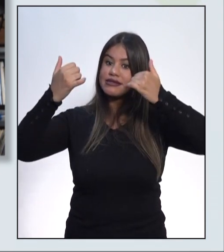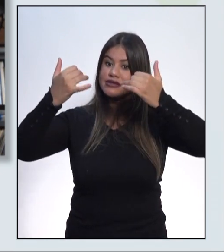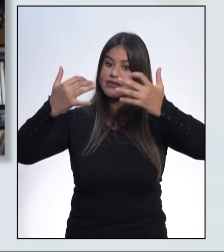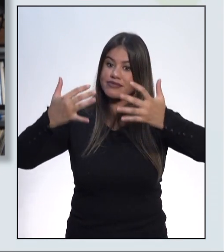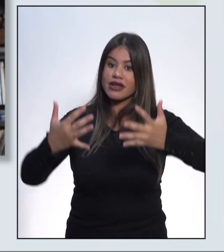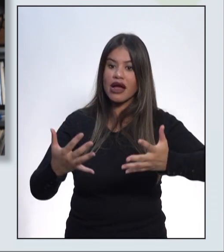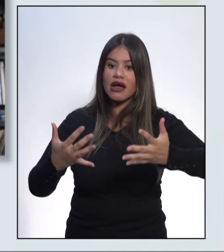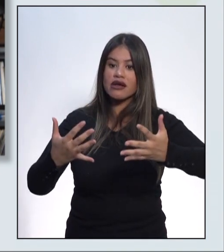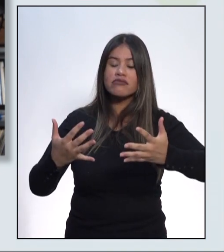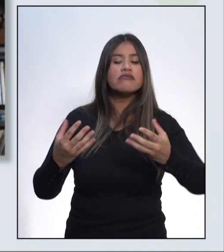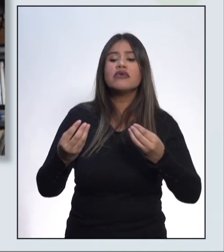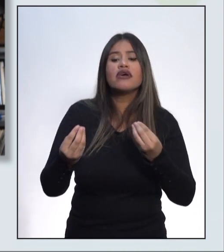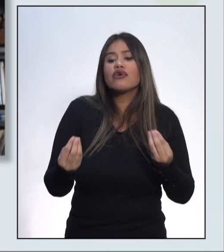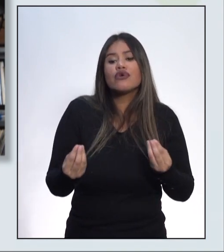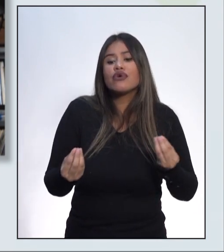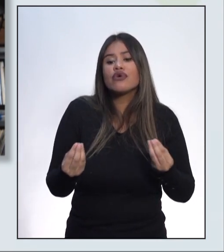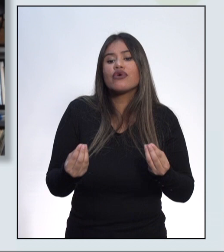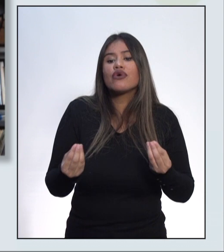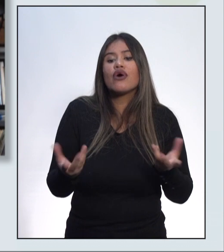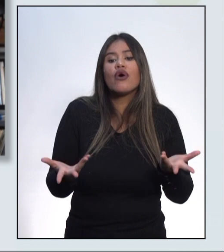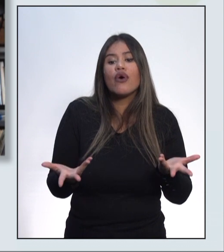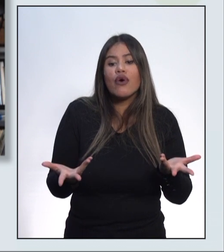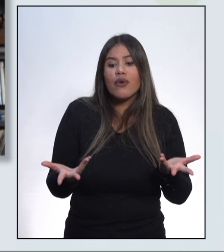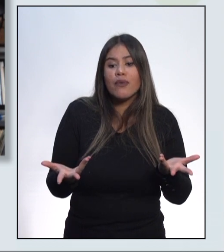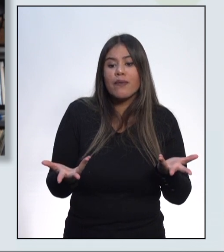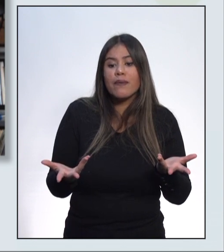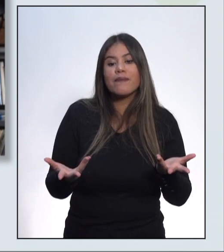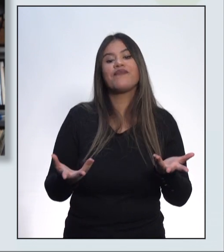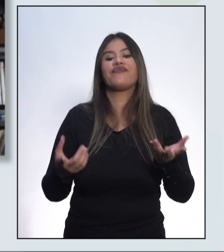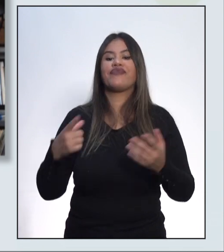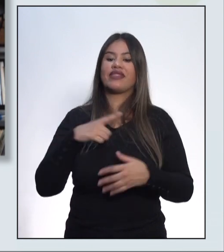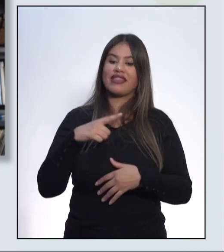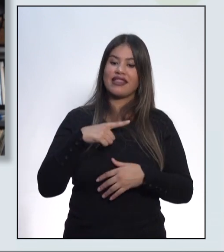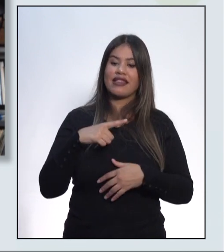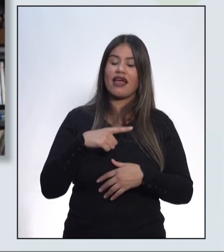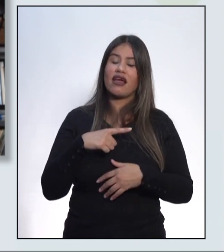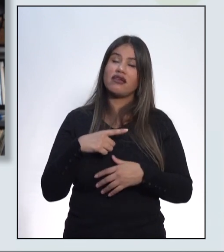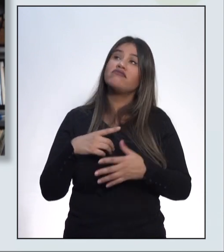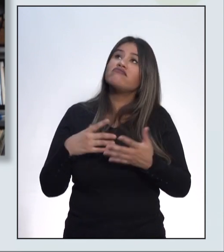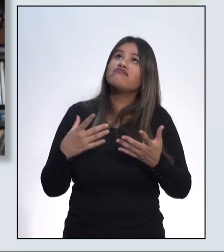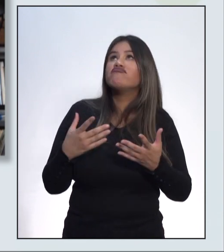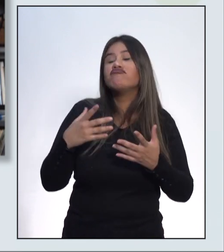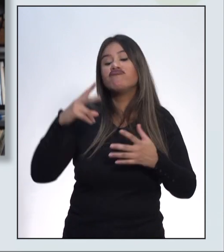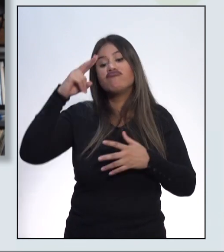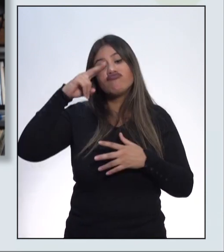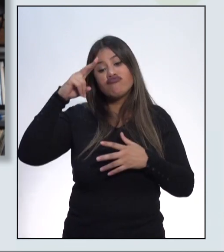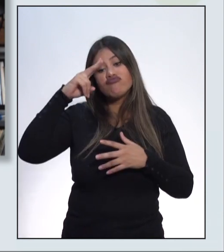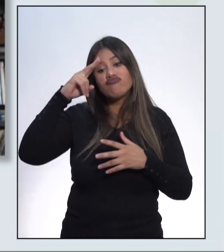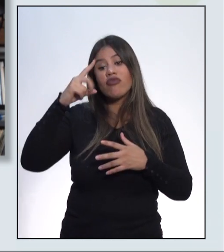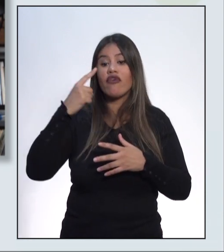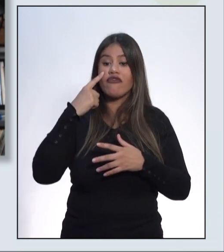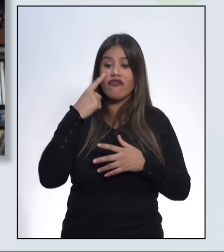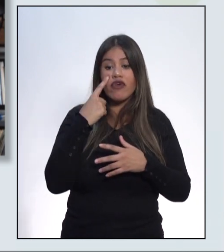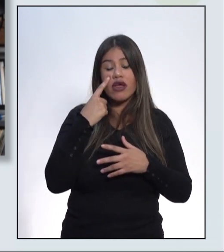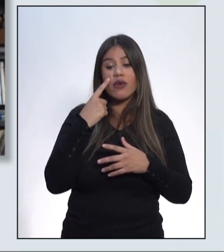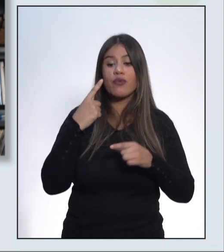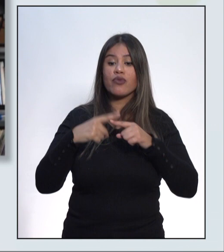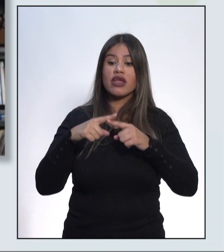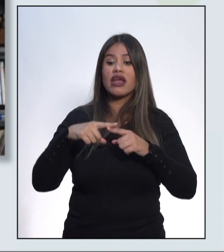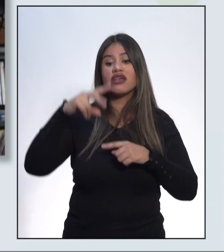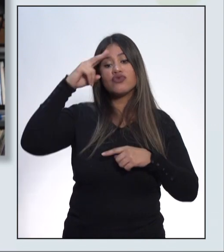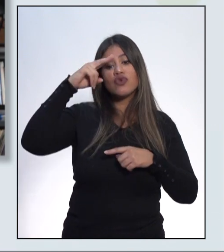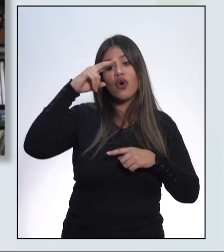E qual será a melhor maneira de contar isso para alguém? Bem, depende da história, porque cada história tem